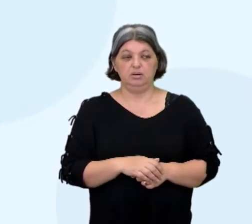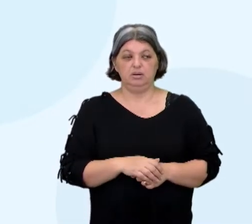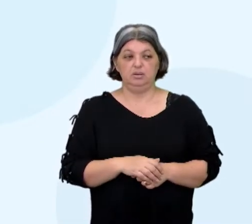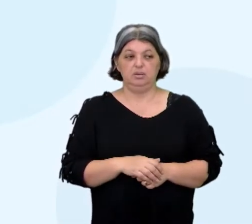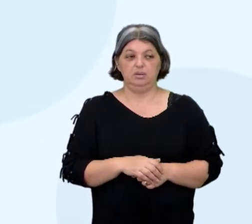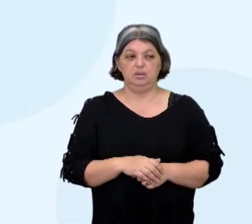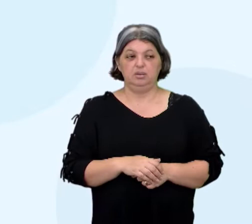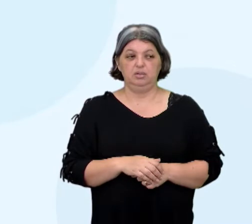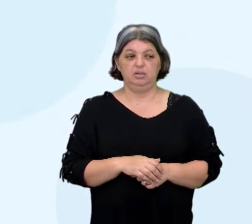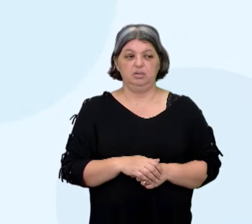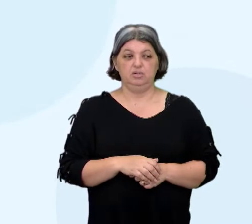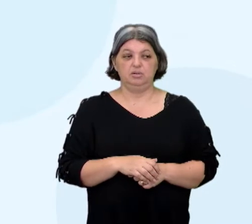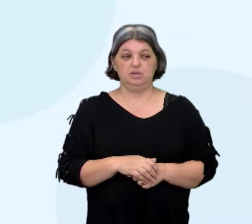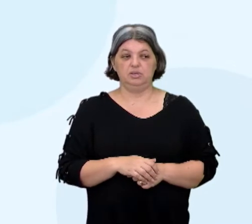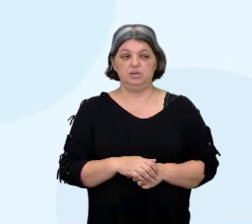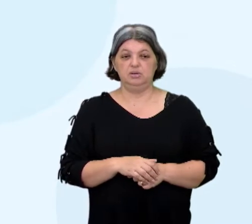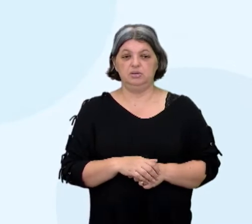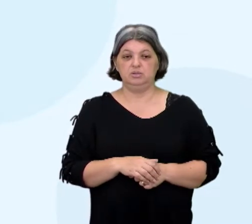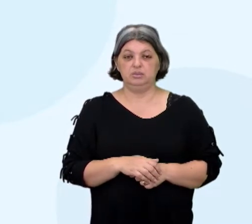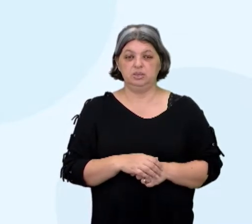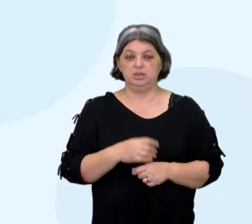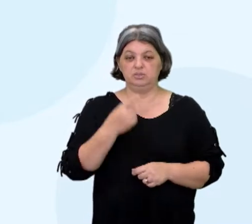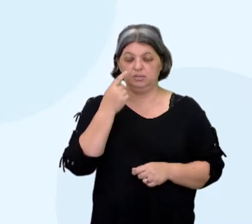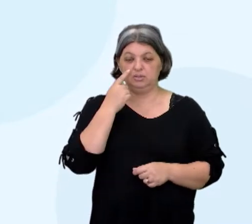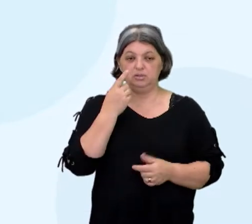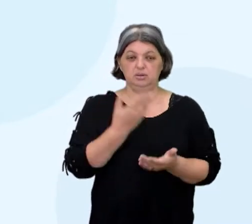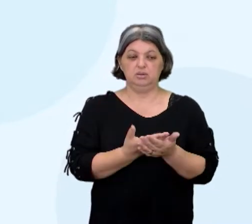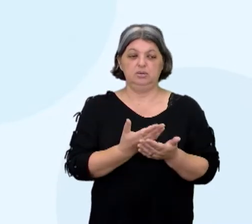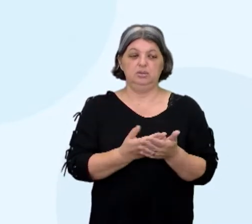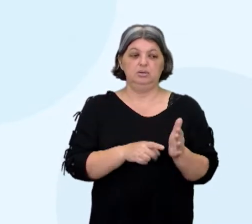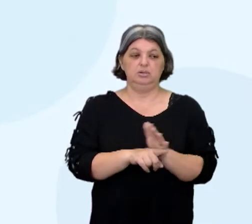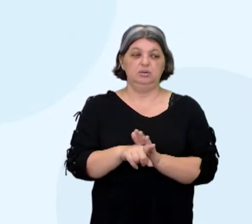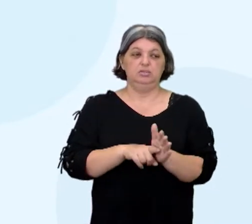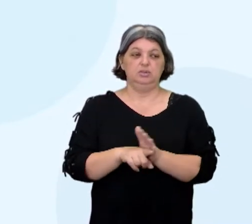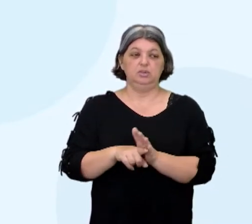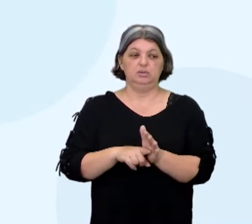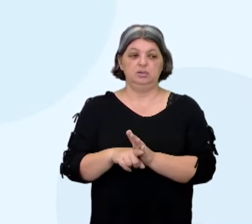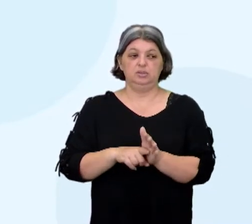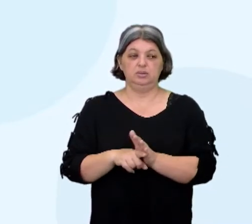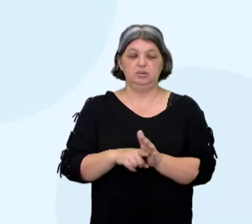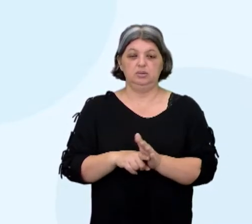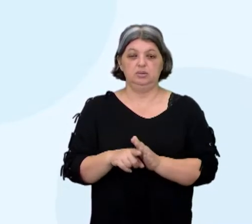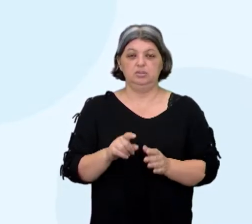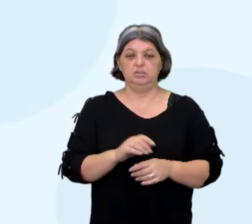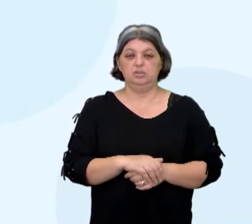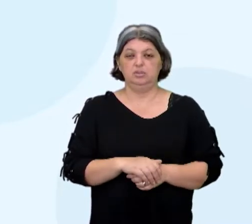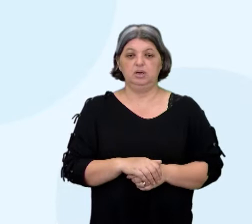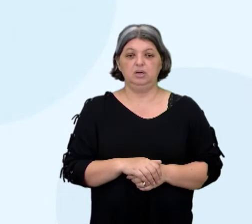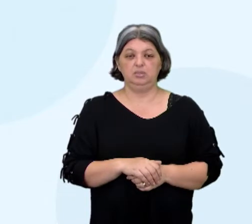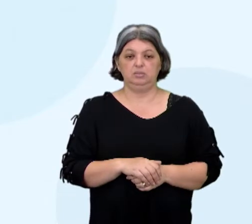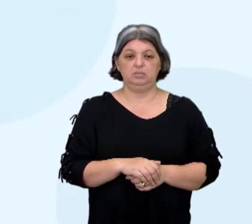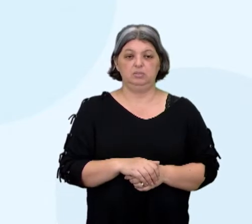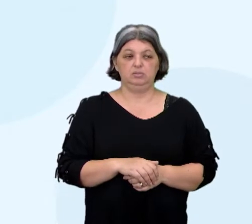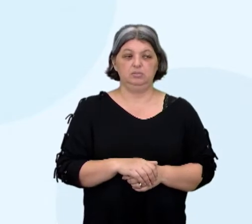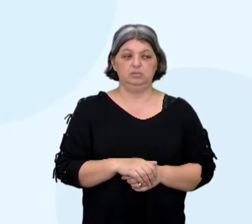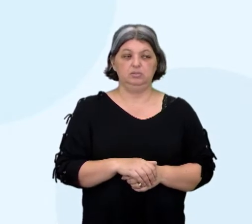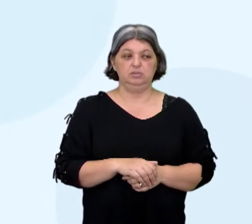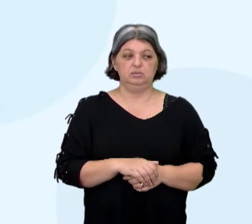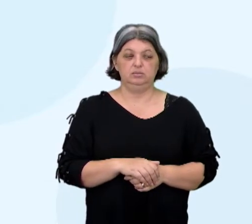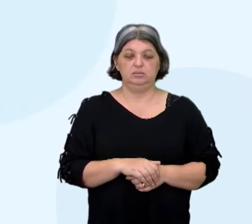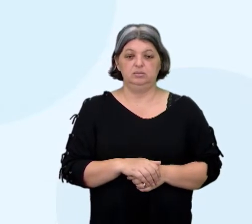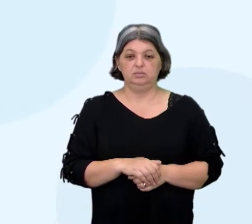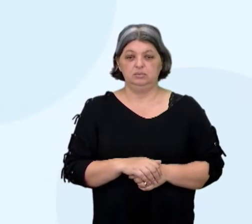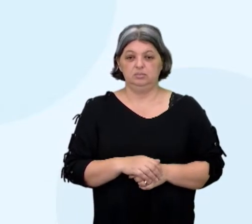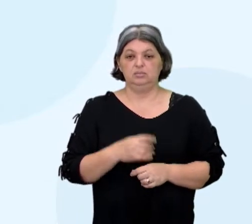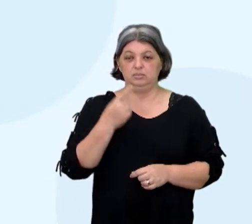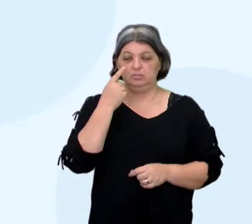aí da geofísica que estuda os terremotos ou sismos, né, como são chamados, suas causas, efeitos, a propagação das ondas